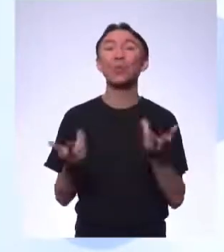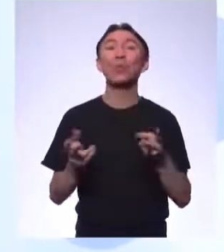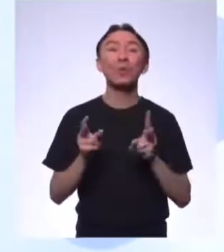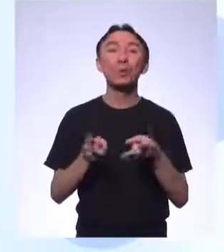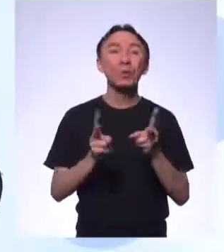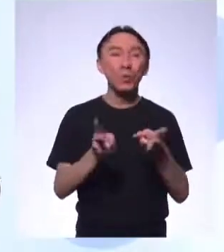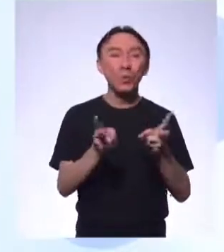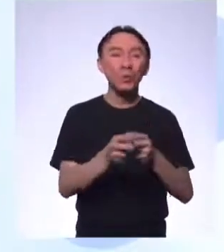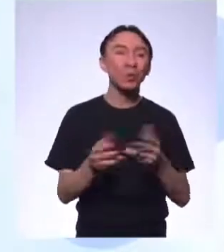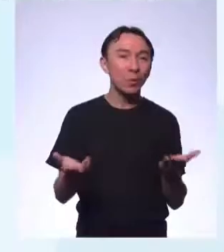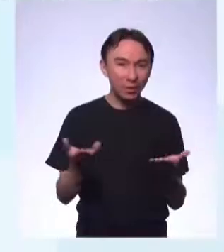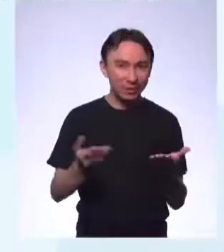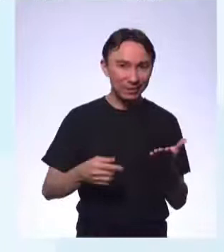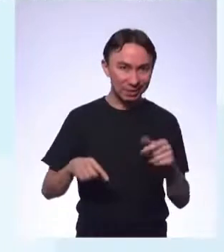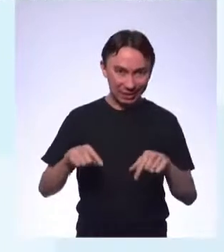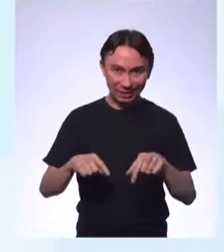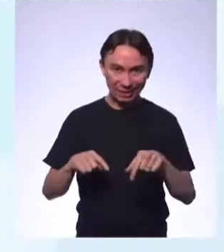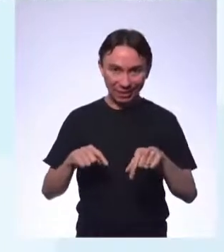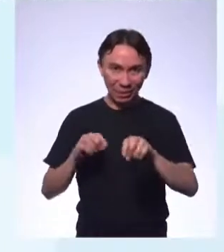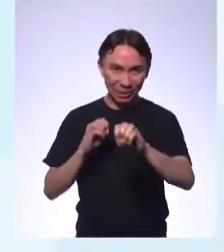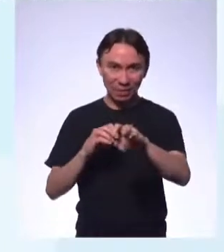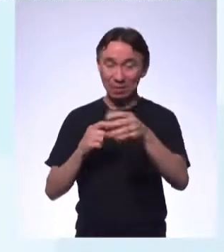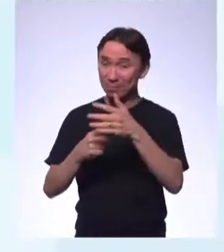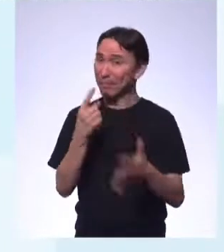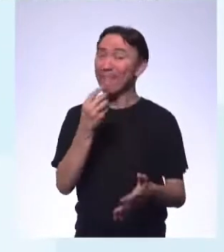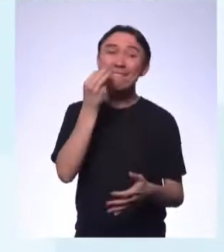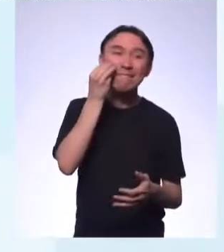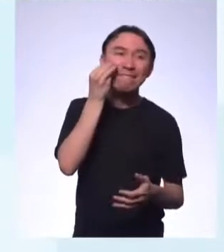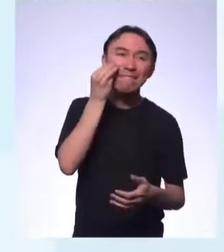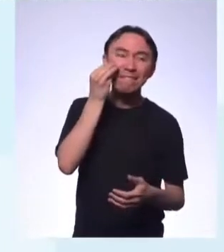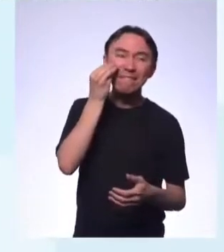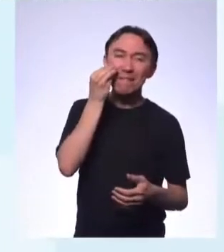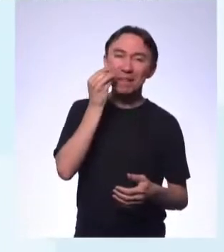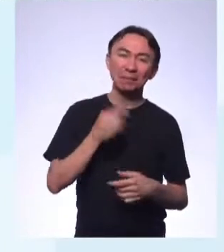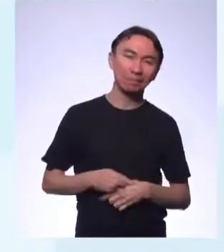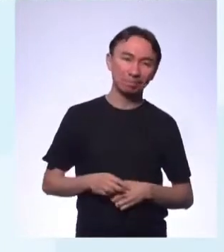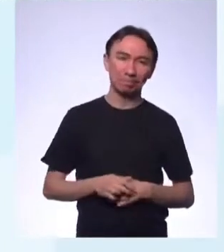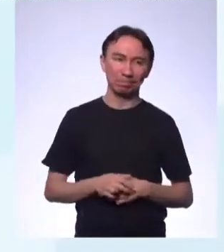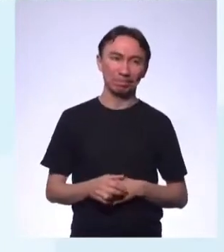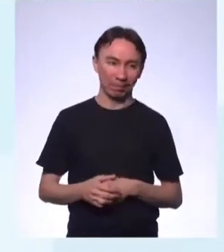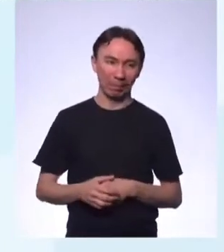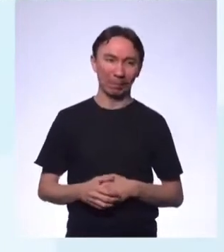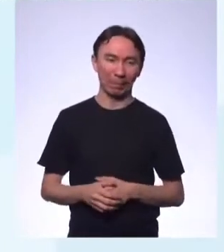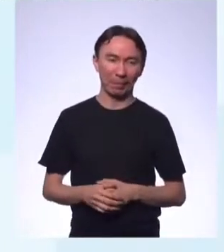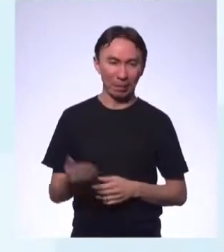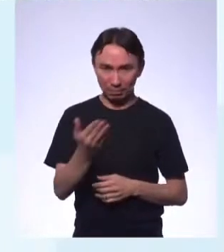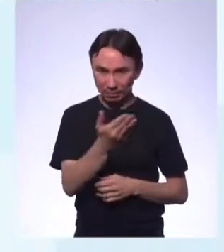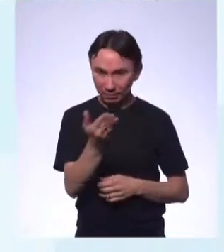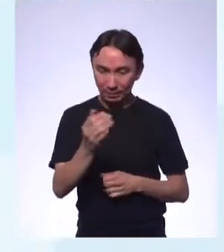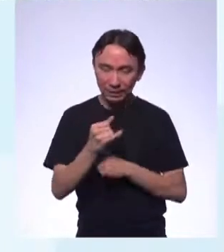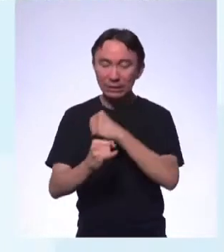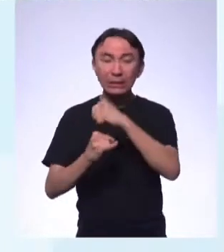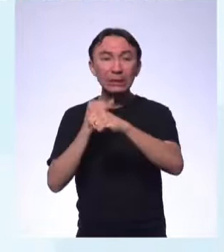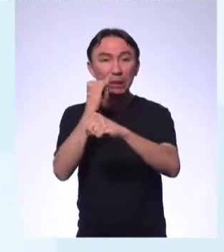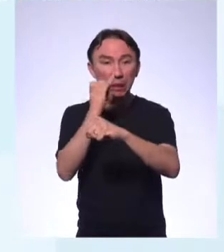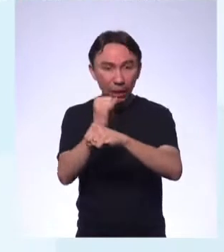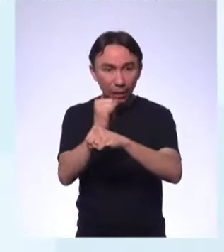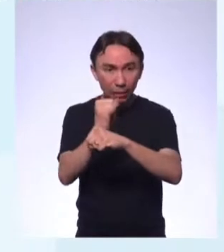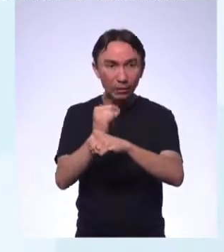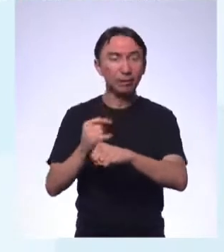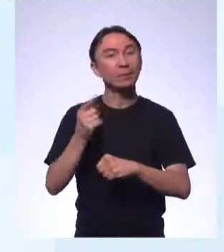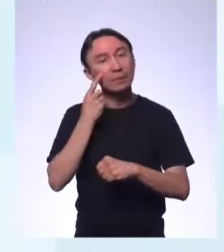Primeiro desafio da nossa aula de hoje, gente. Vamos fazer uma apreciação, tá? Acessem a internet e assistam a